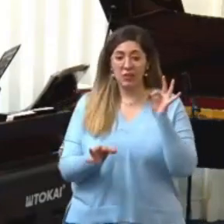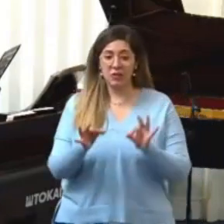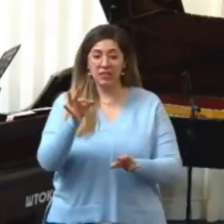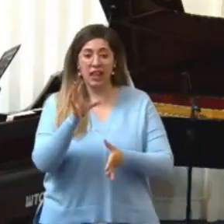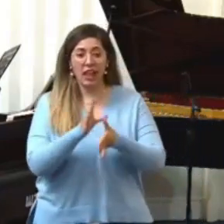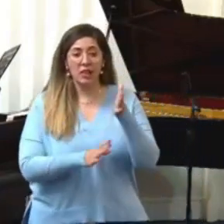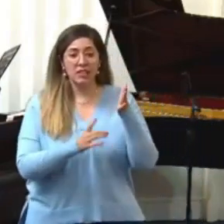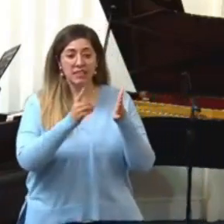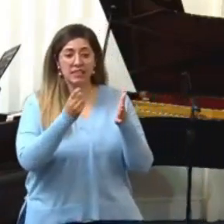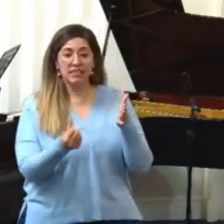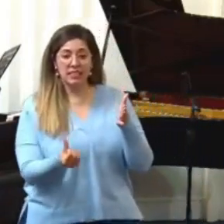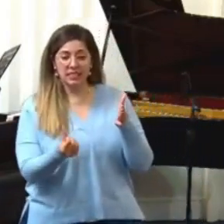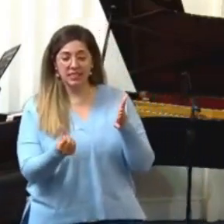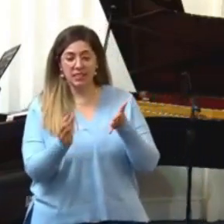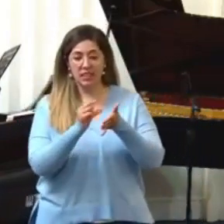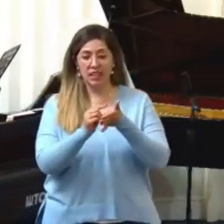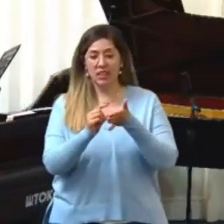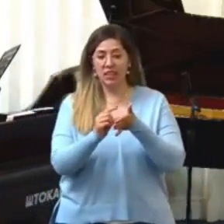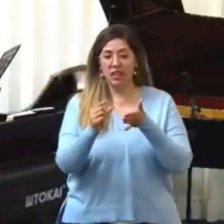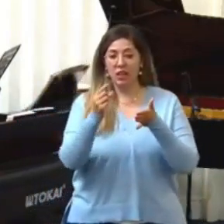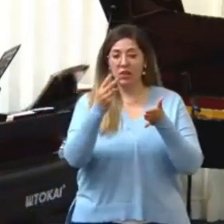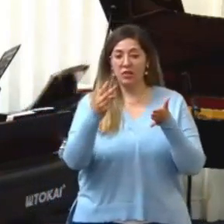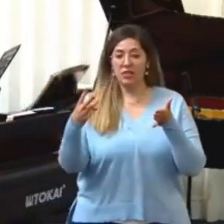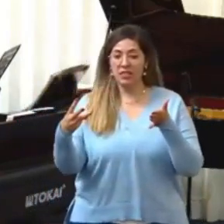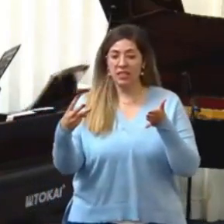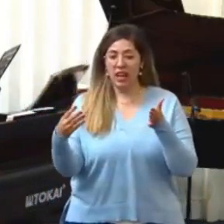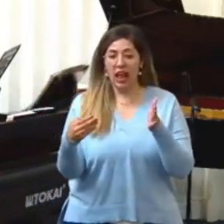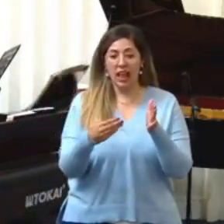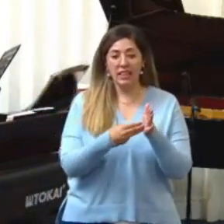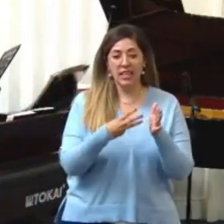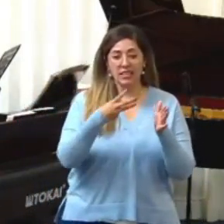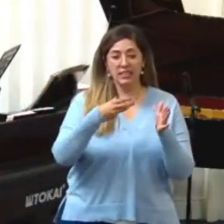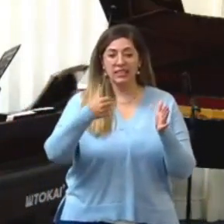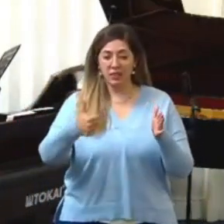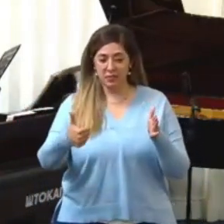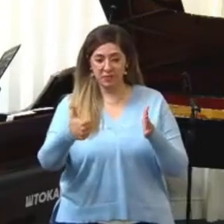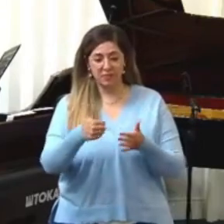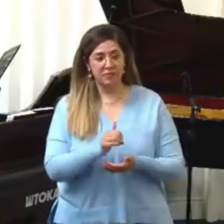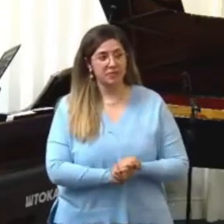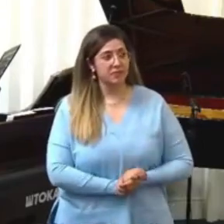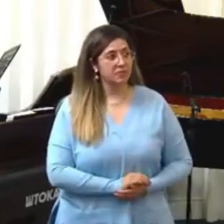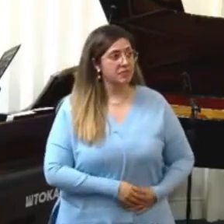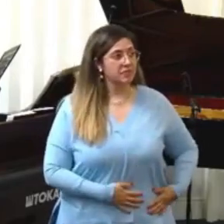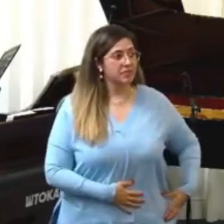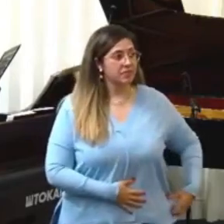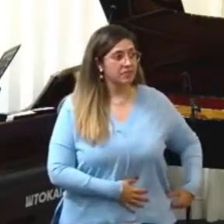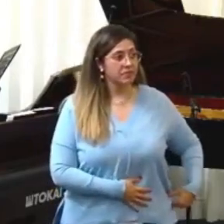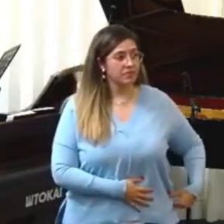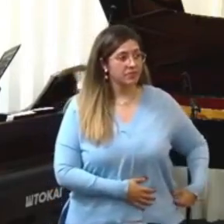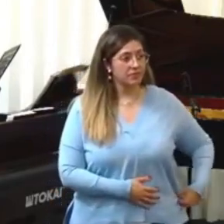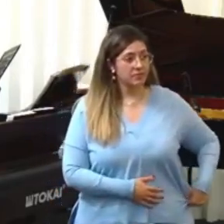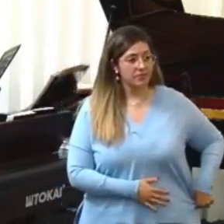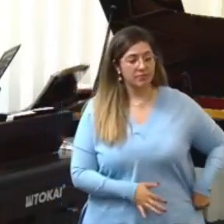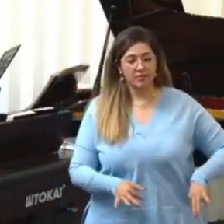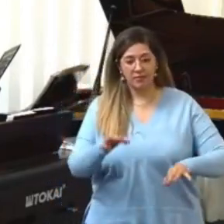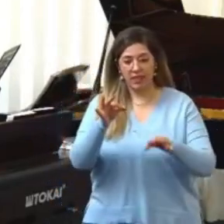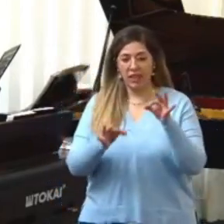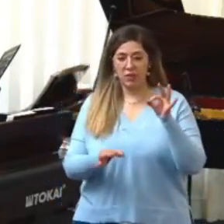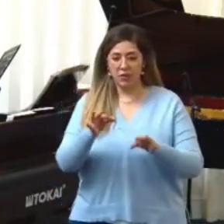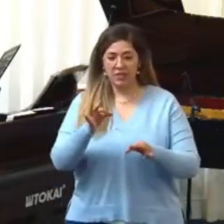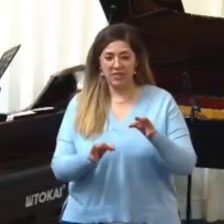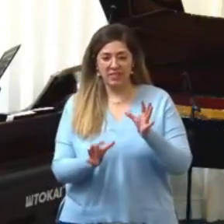os versículos são do 23 até o 31. Juízes 16,